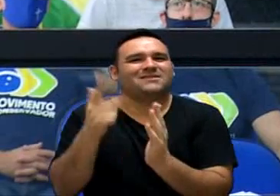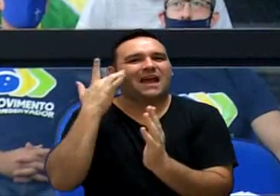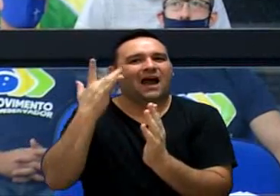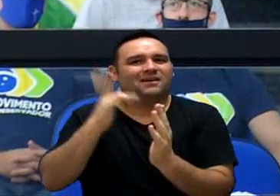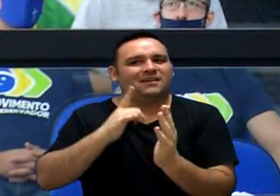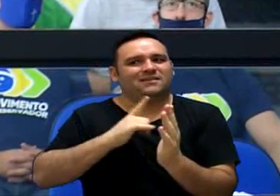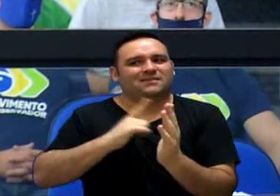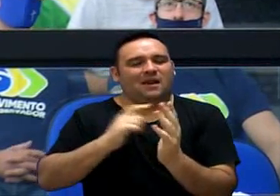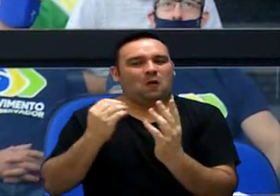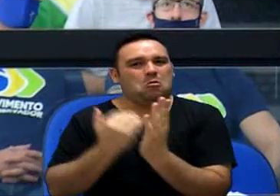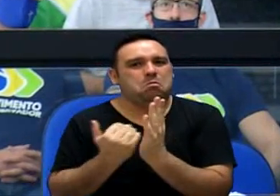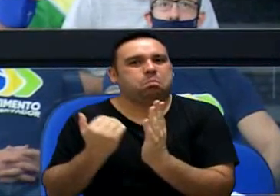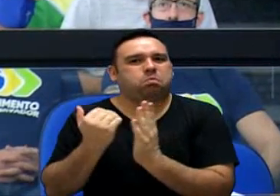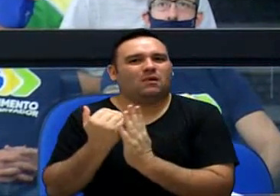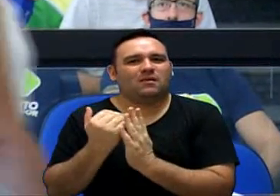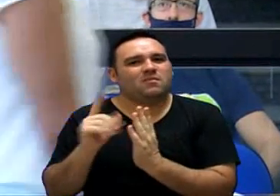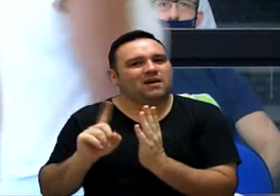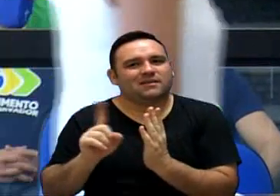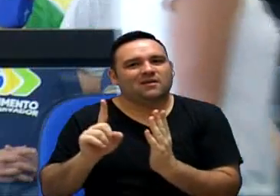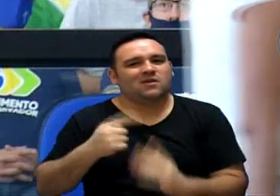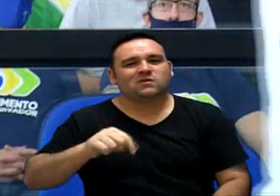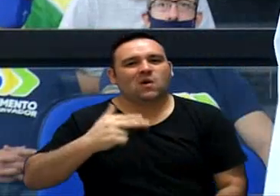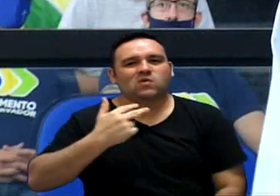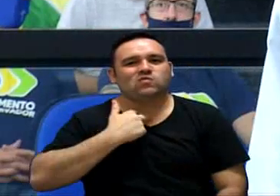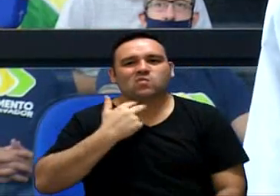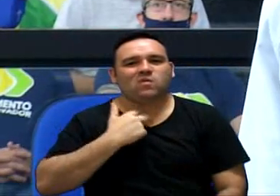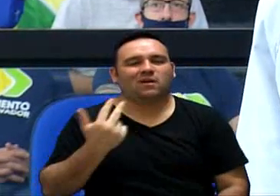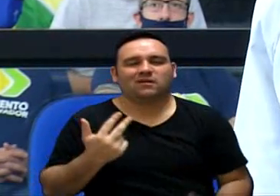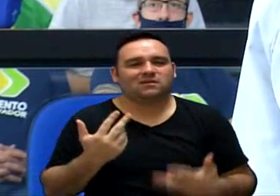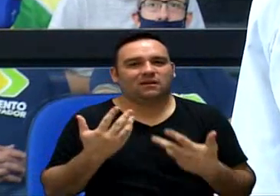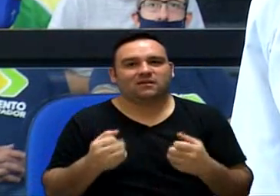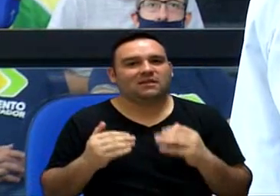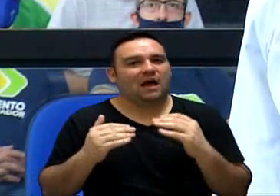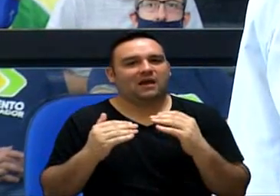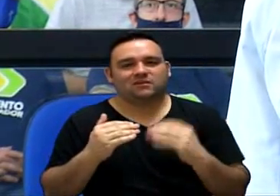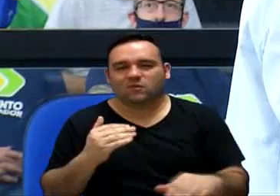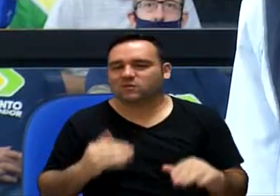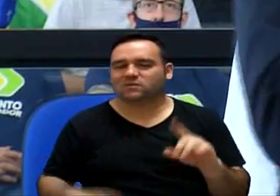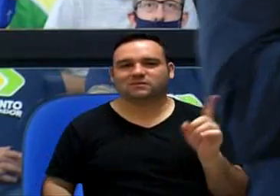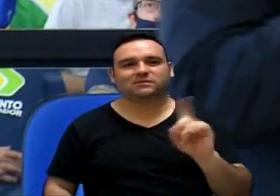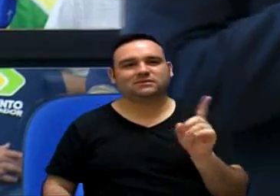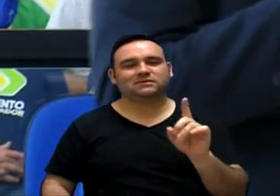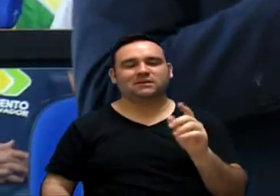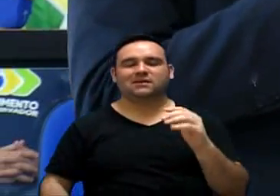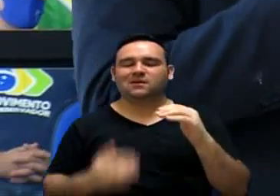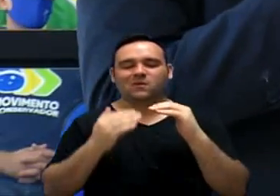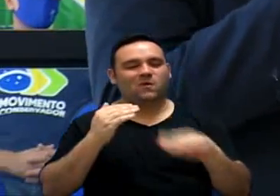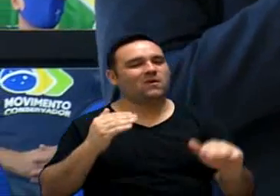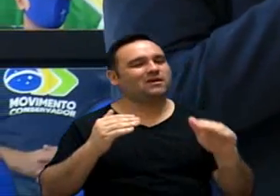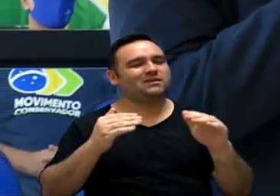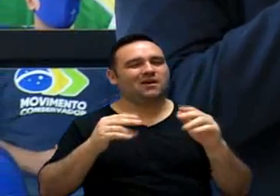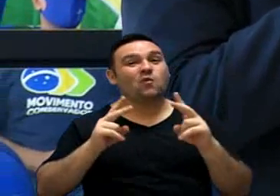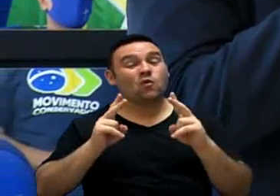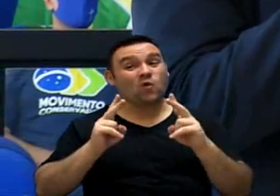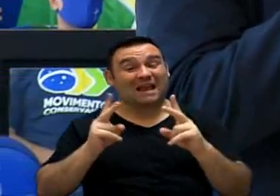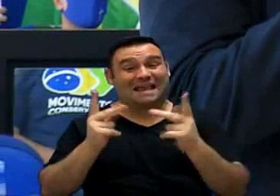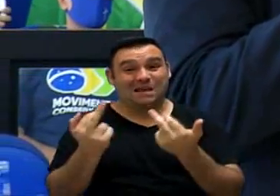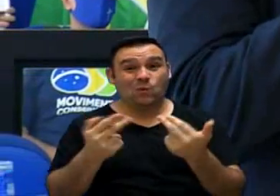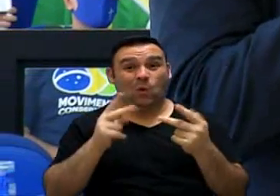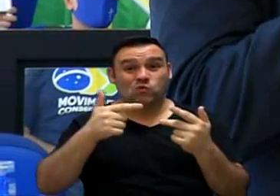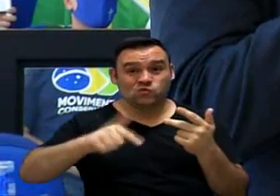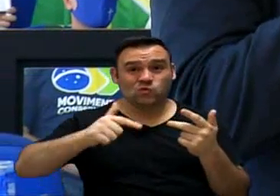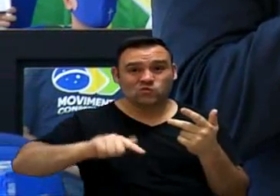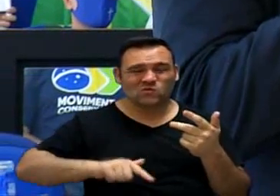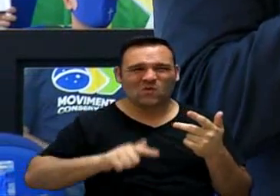detém. Nós não podemos, senhor presidente, deixar que a casa, ela siga nessa trajetória,